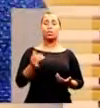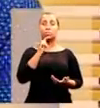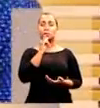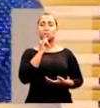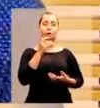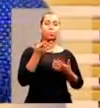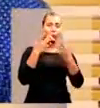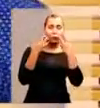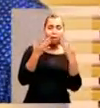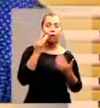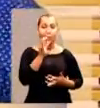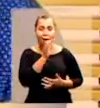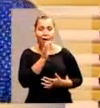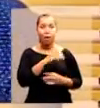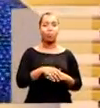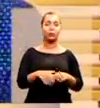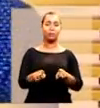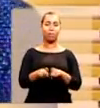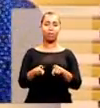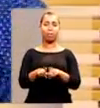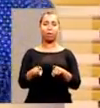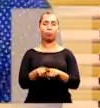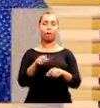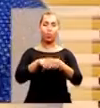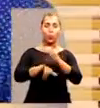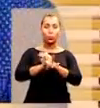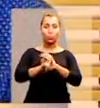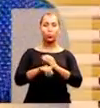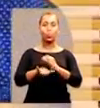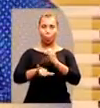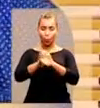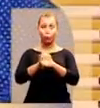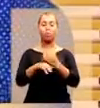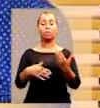os stand-up, e agora está vindo os youtubers.